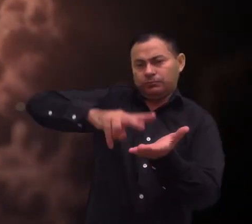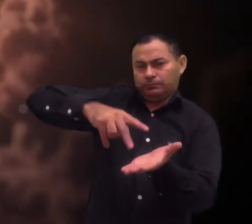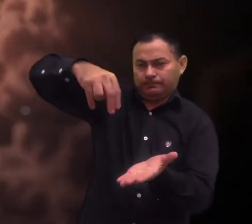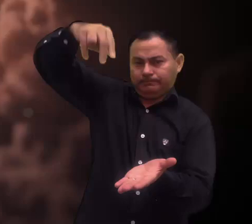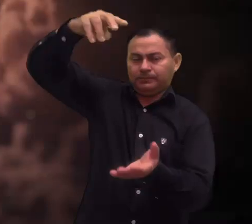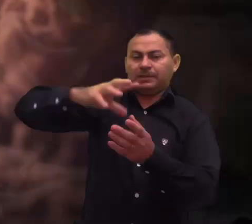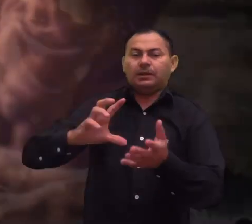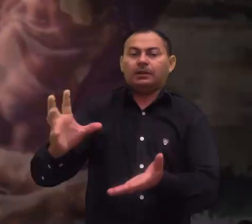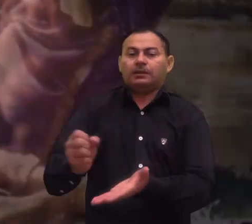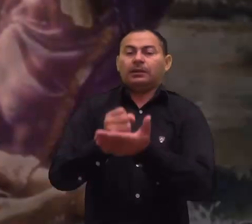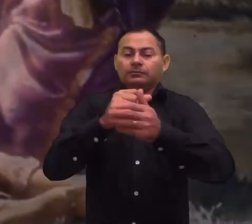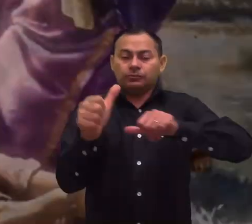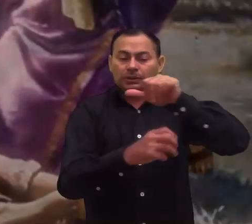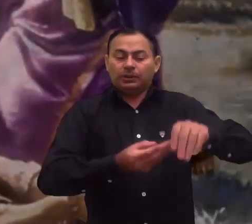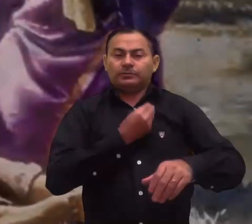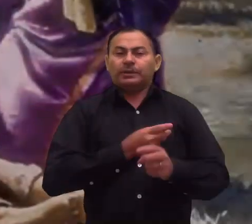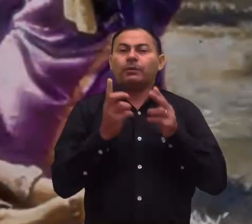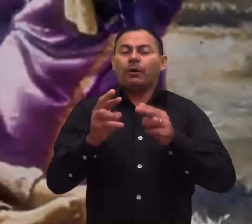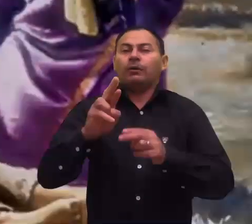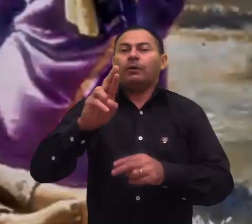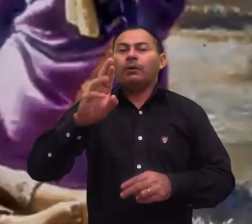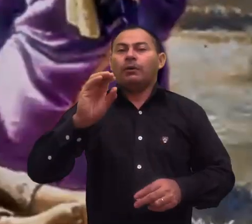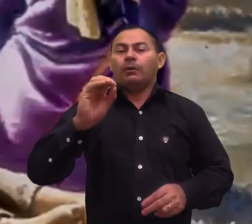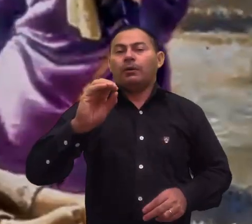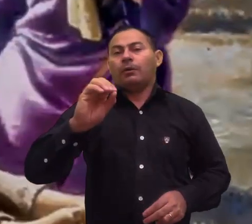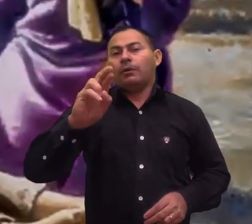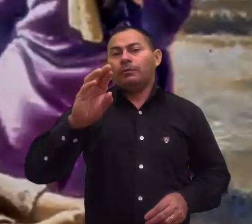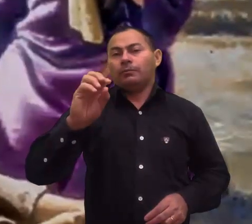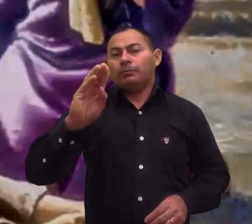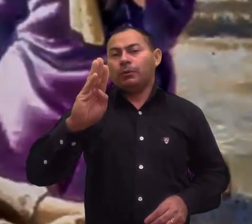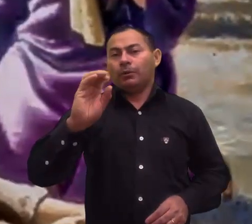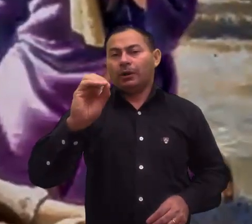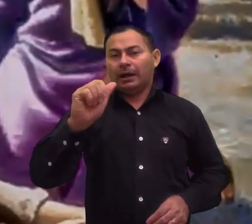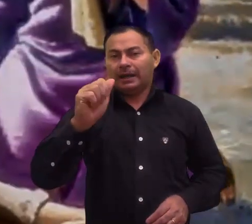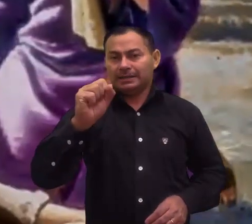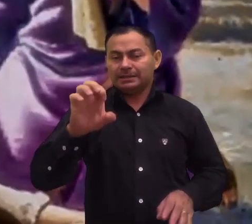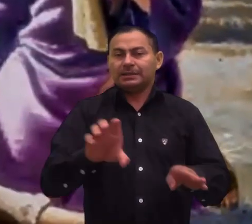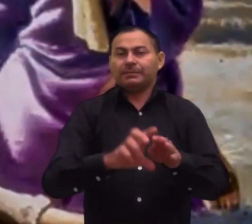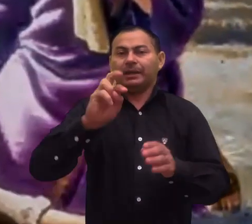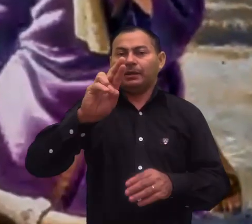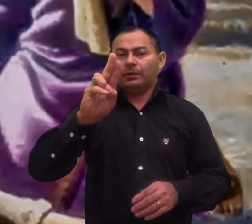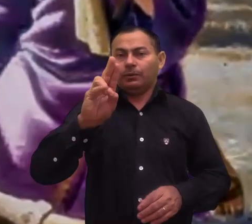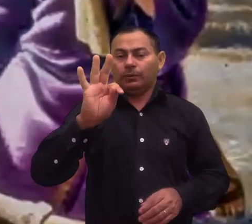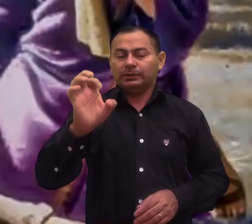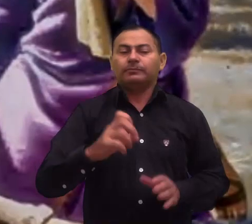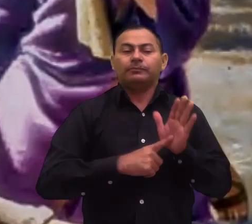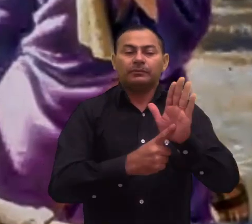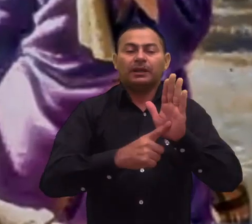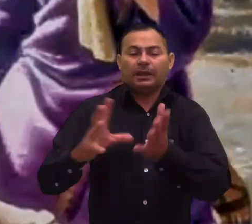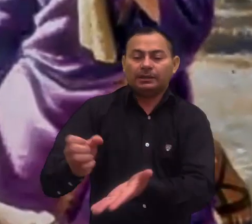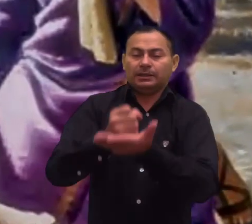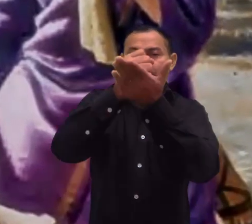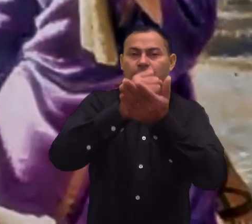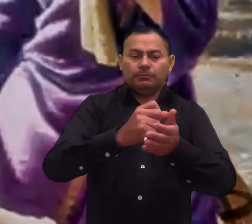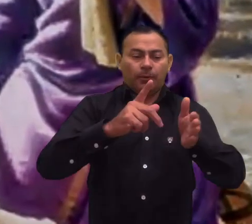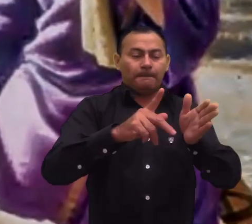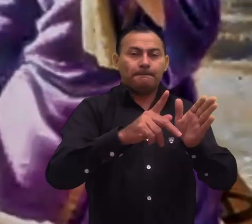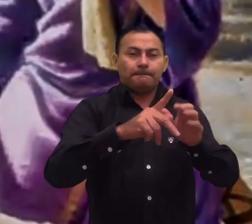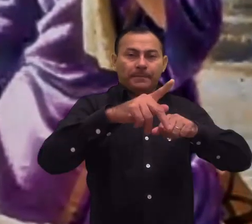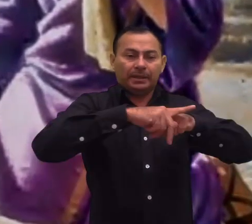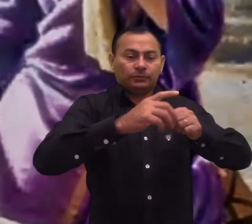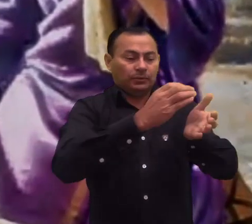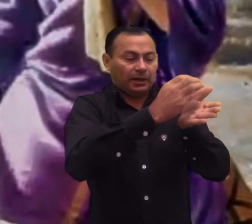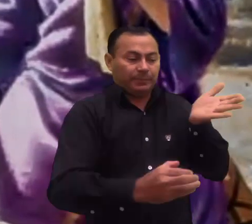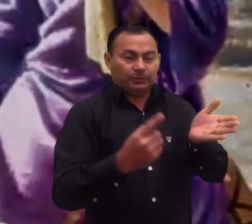um relacionamento conosco, como aconteceu entre Boaz e Ruth. Este é o conceito de redenção apresentado por Pedro